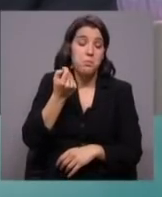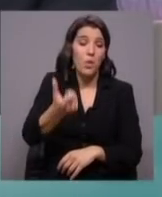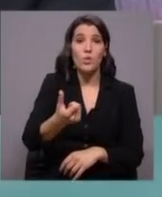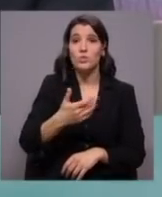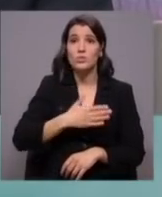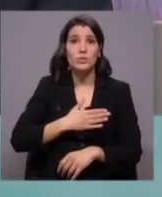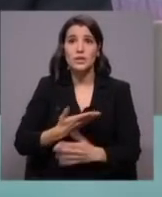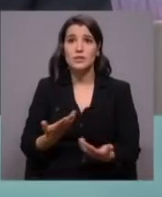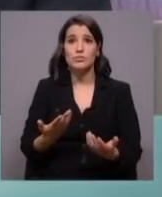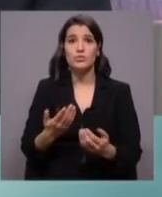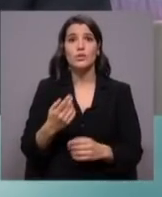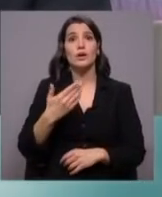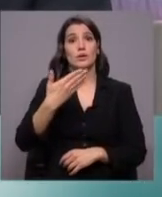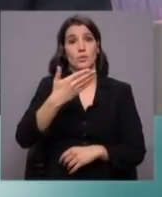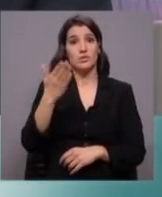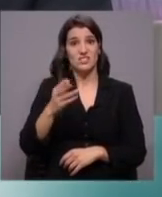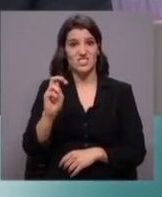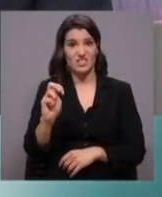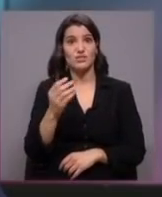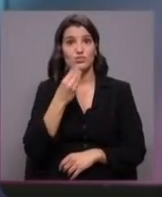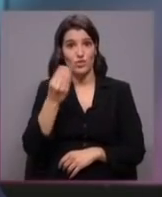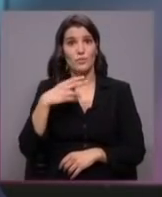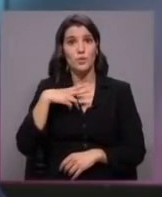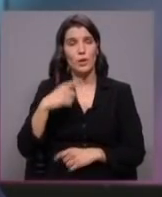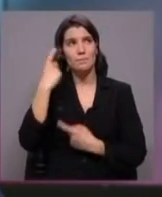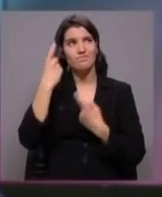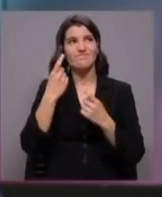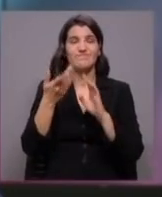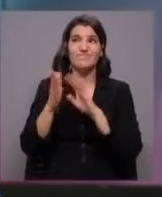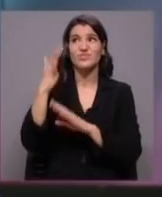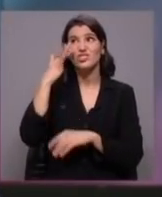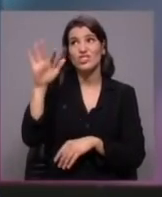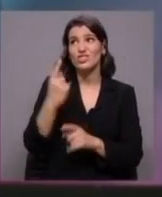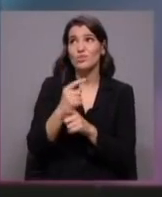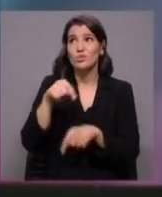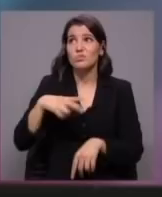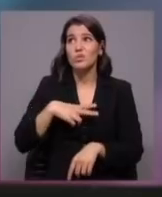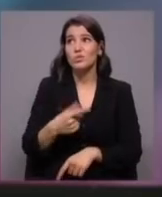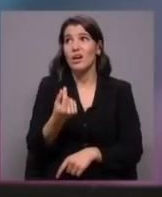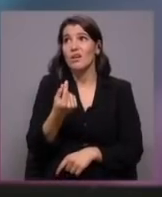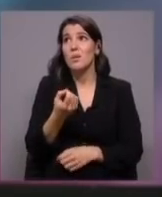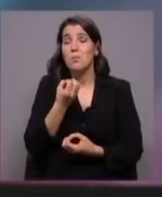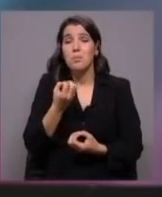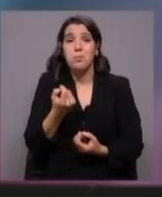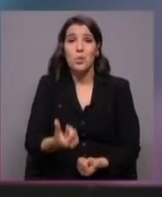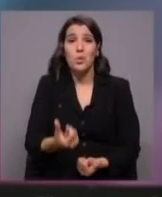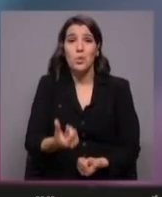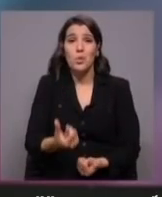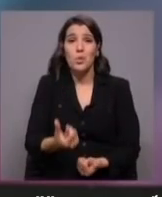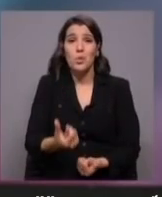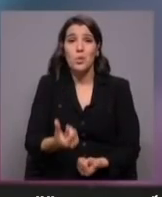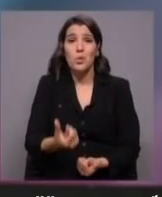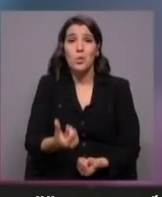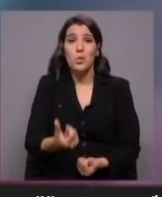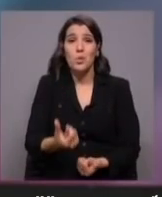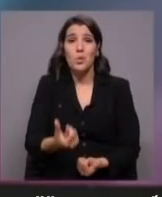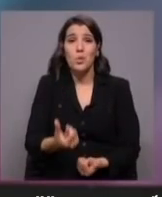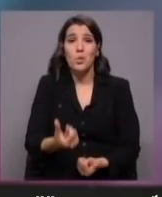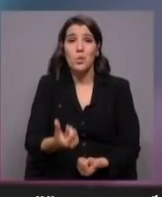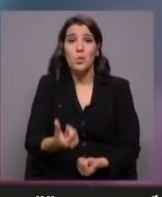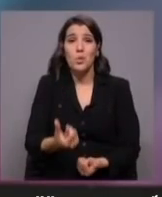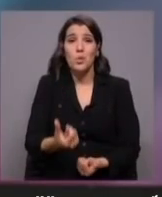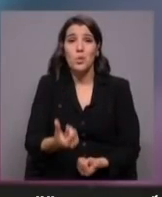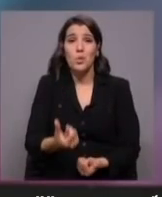dos jovens em Portugal pensa em emigrar porque os salários são baixos e não têm condições de trabalho. Não,